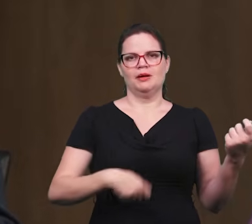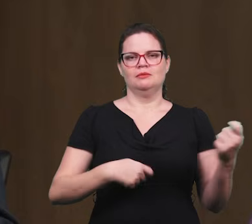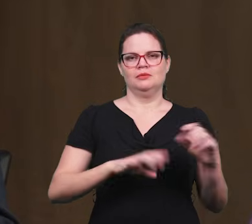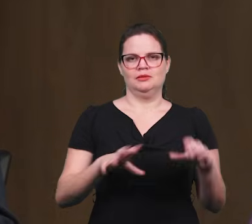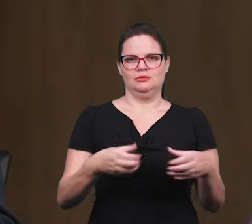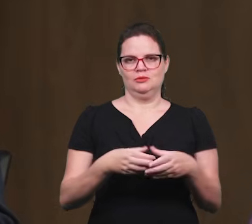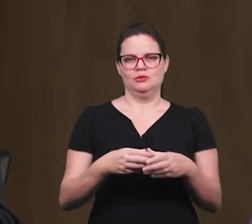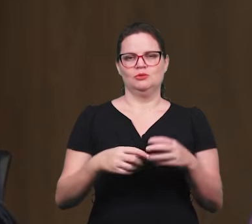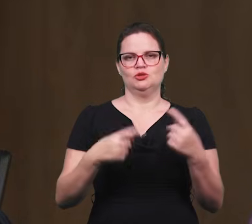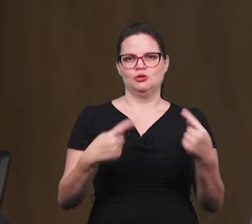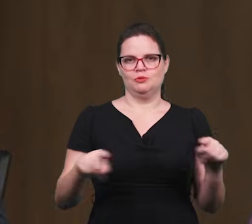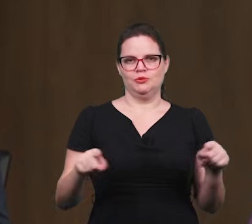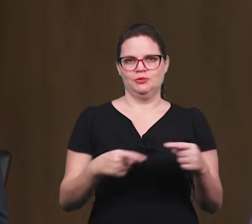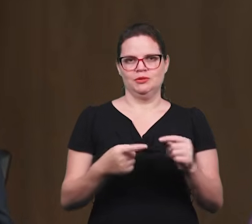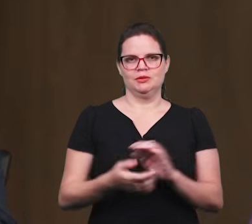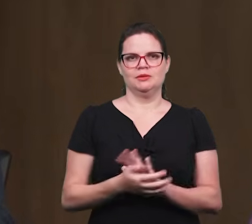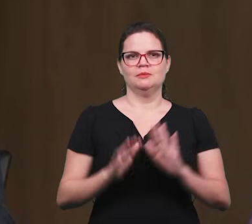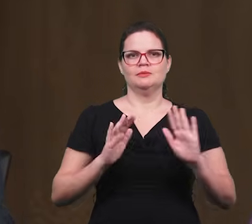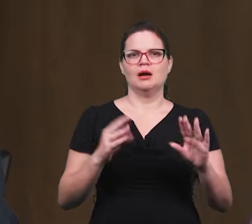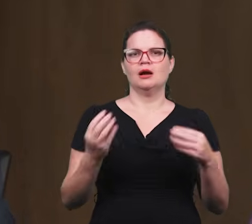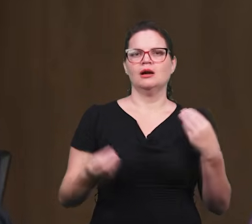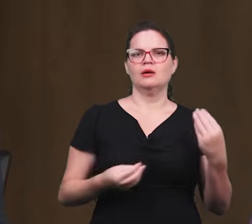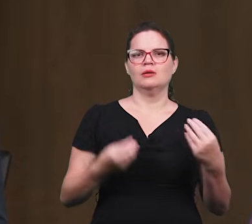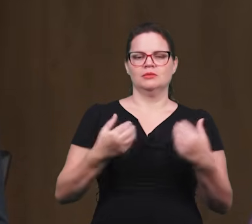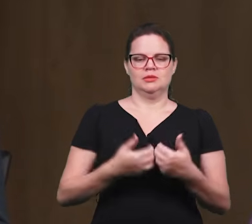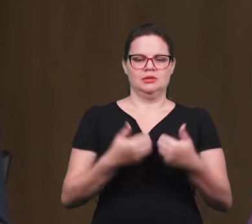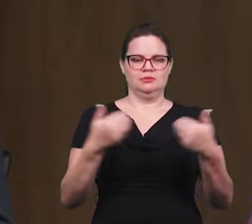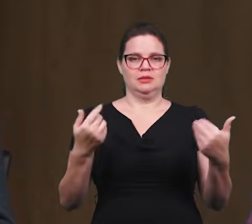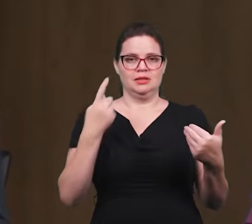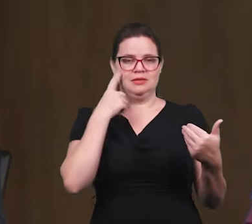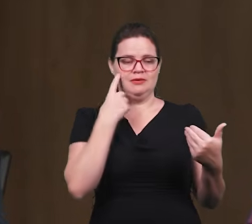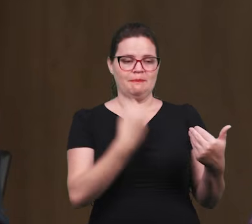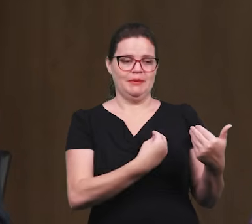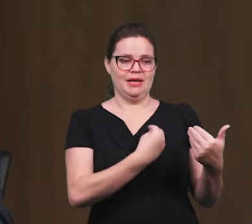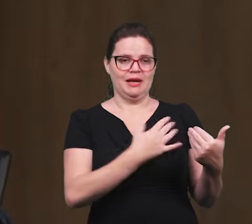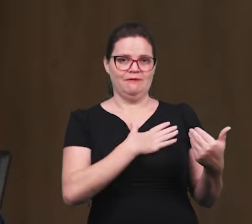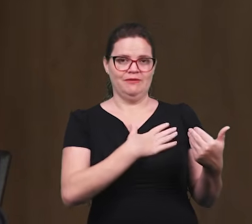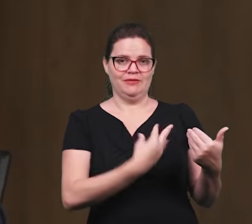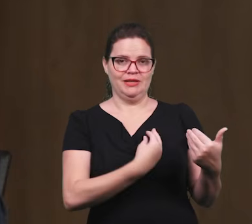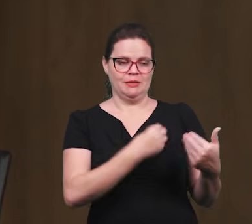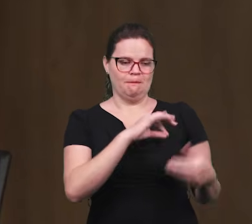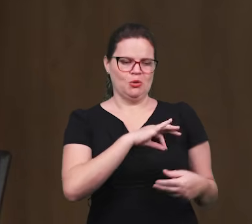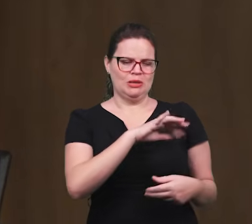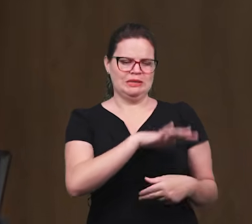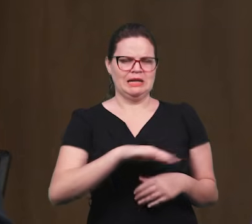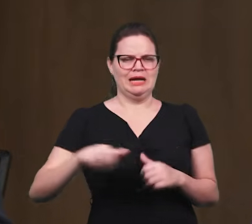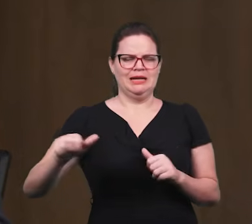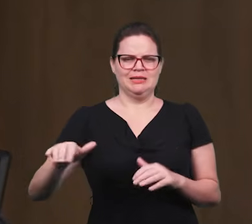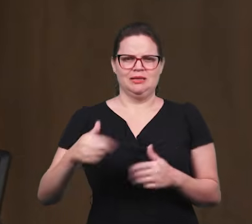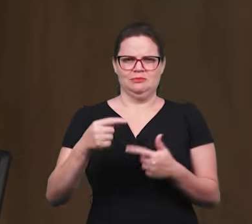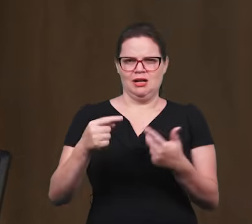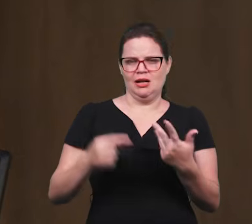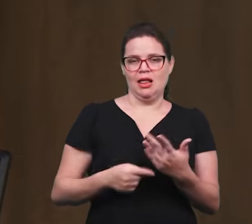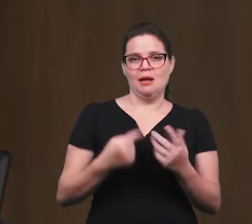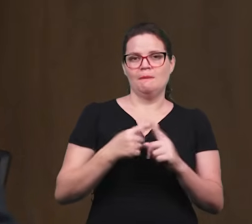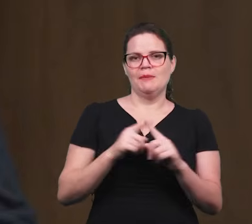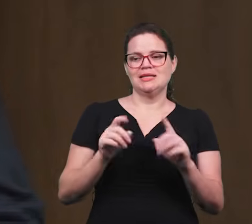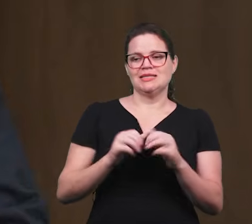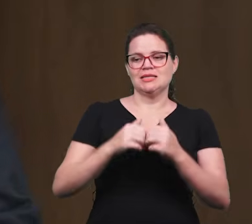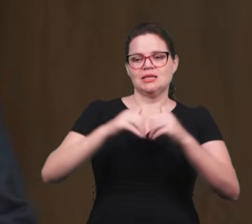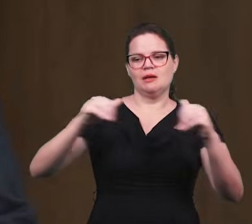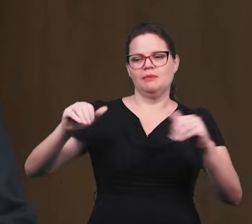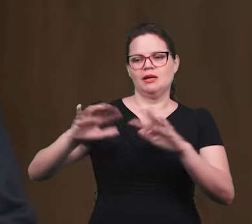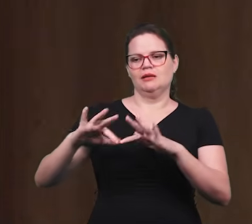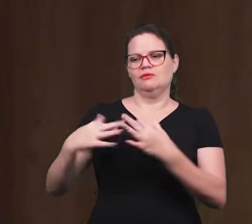conseguir separar a vida militar, digamos assim, da vida com a nossa família, da nossa vida